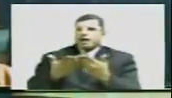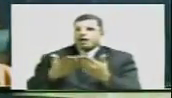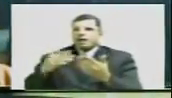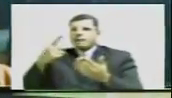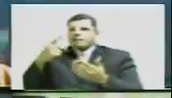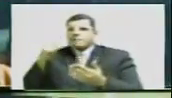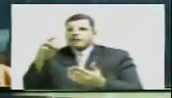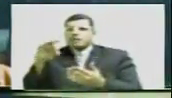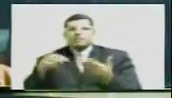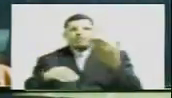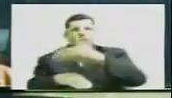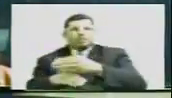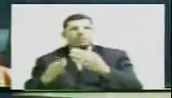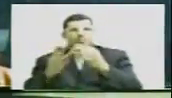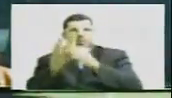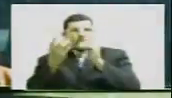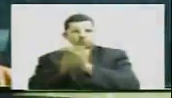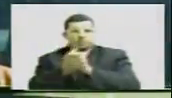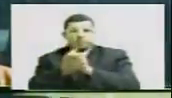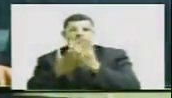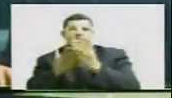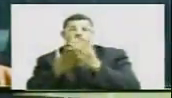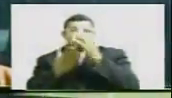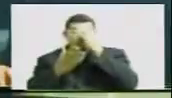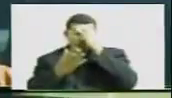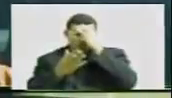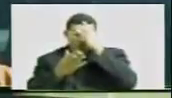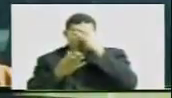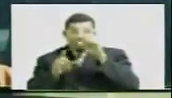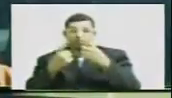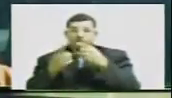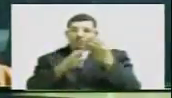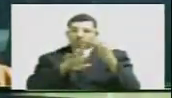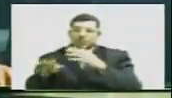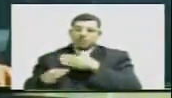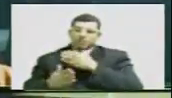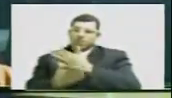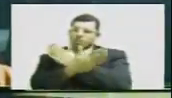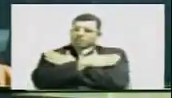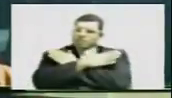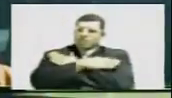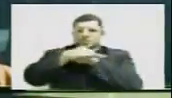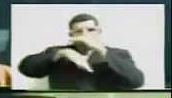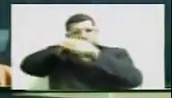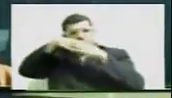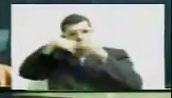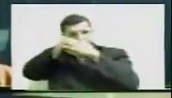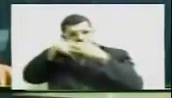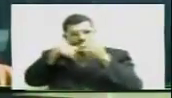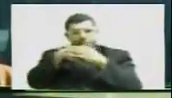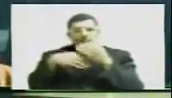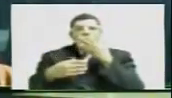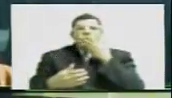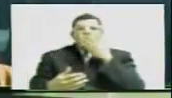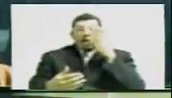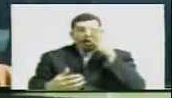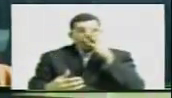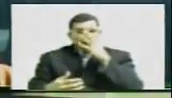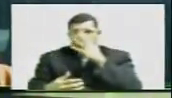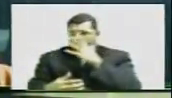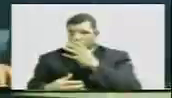paternos, né? Terei que levar minha esposa para a maternidade, mas quero deixar o meu abraço, o meu carinho, minha